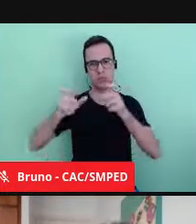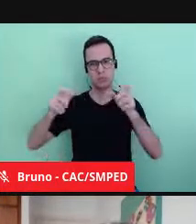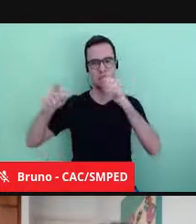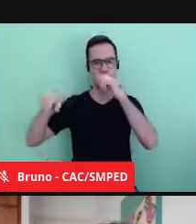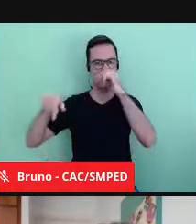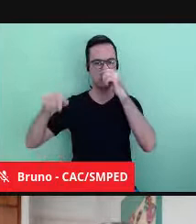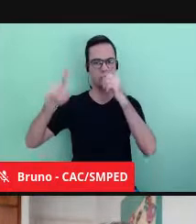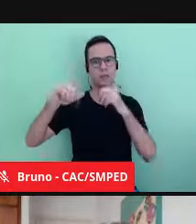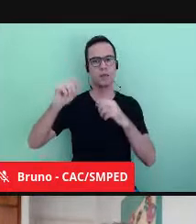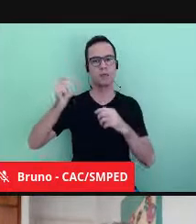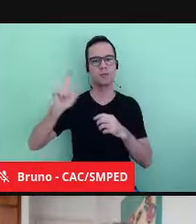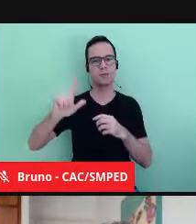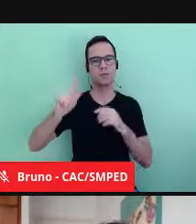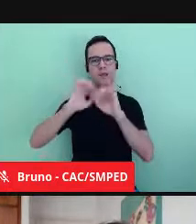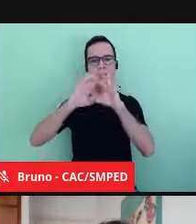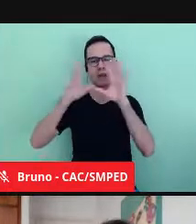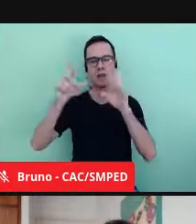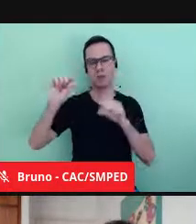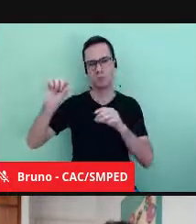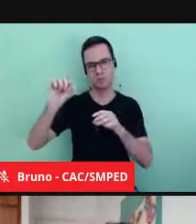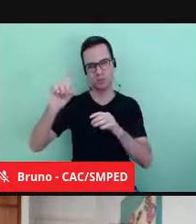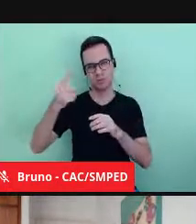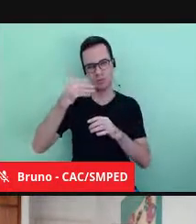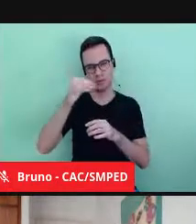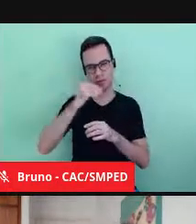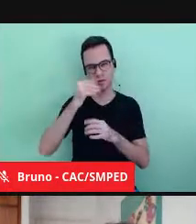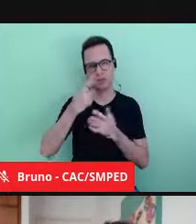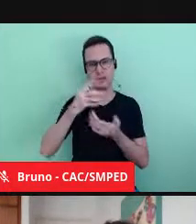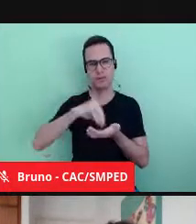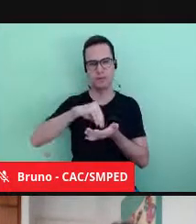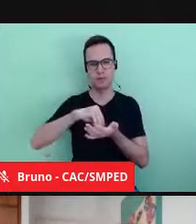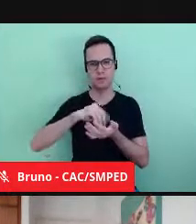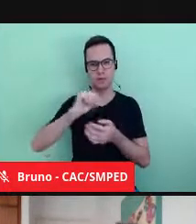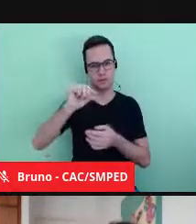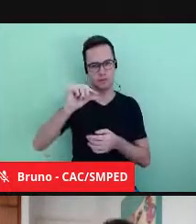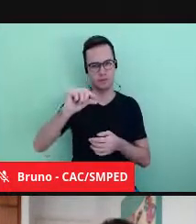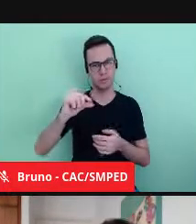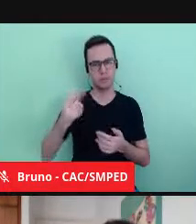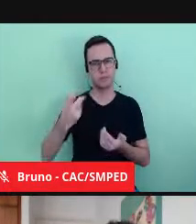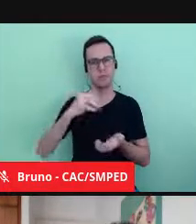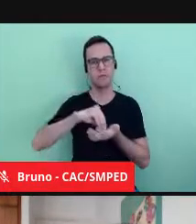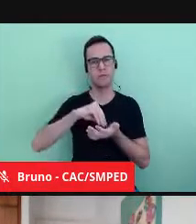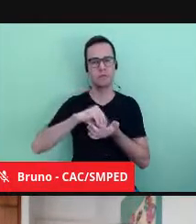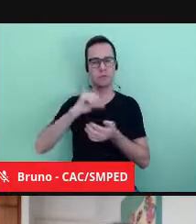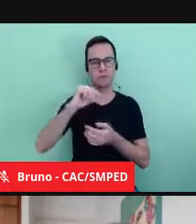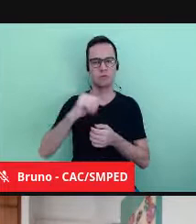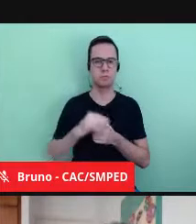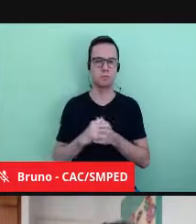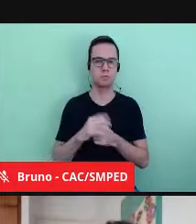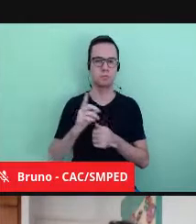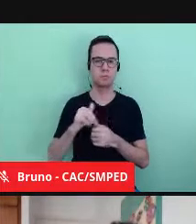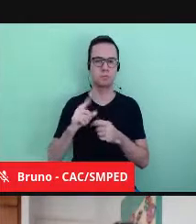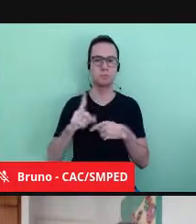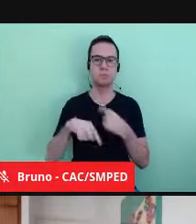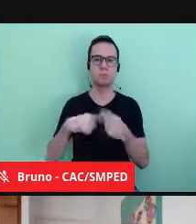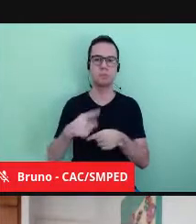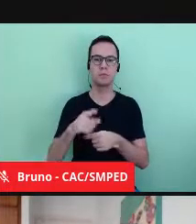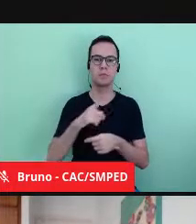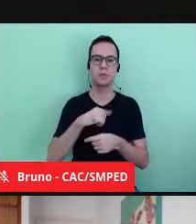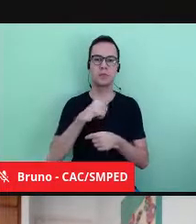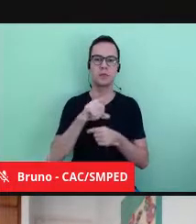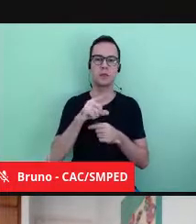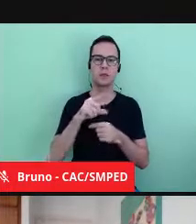aqui, que é uma vulnerabilidade muito baixa, então, entre nenhuma vulnerabilidade muito baixa e vulnerabilidade baixa, e depois